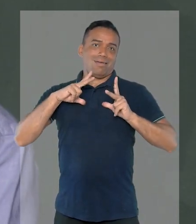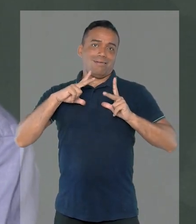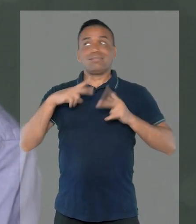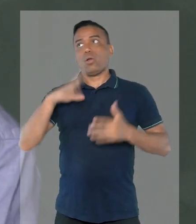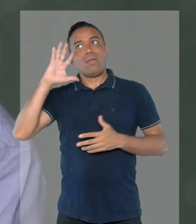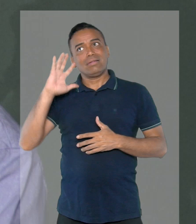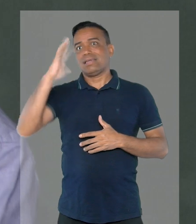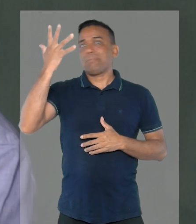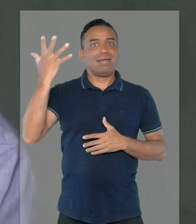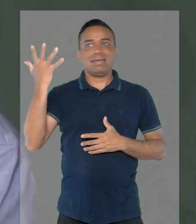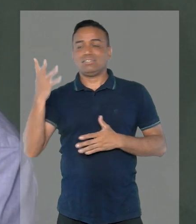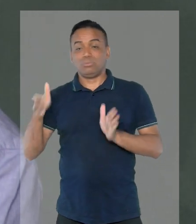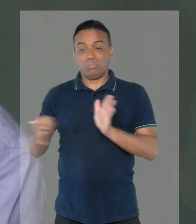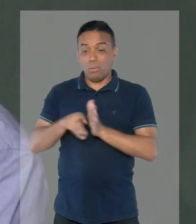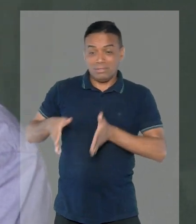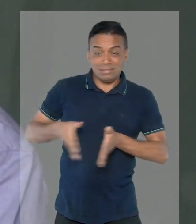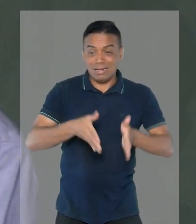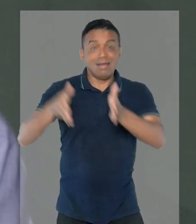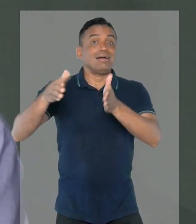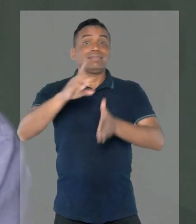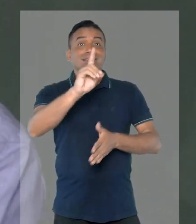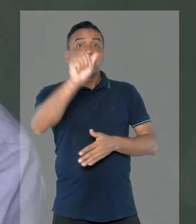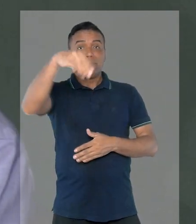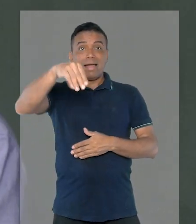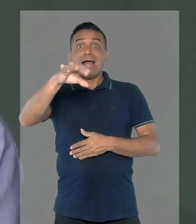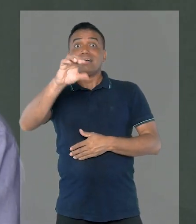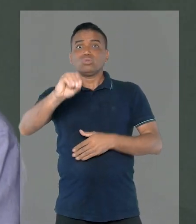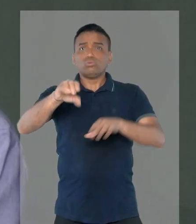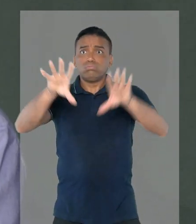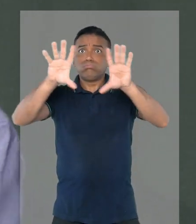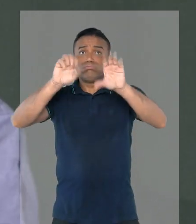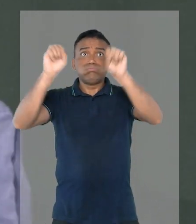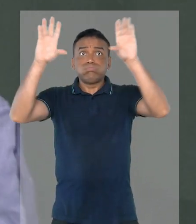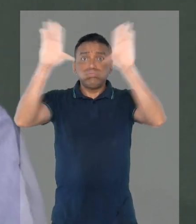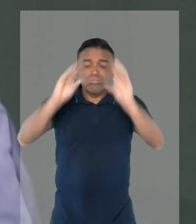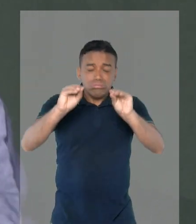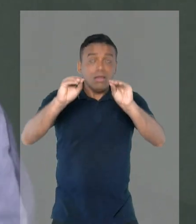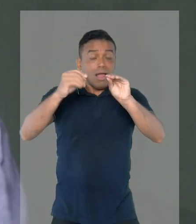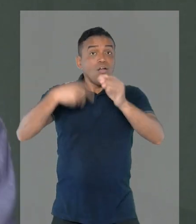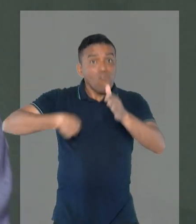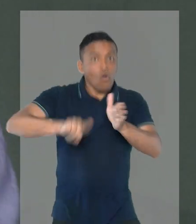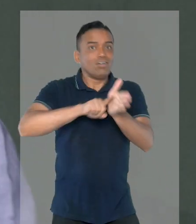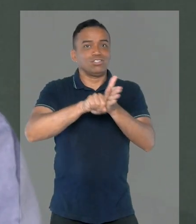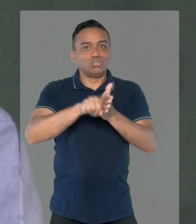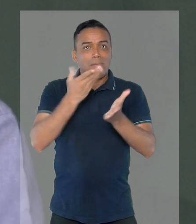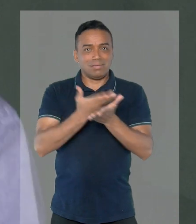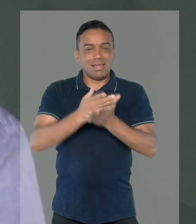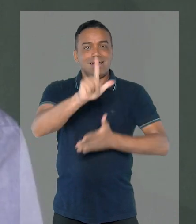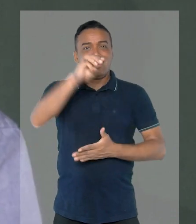de repente, na estrada de Damasco, baixou uma luz e, olha, vou estudar Leminski, né? Não, foi costurando